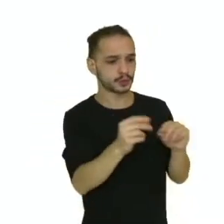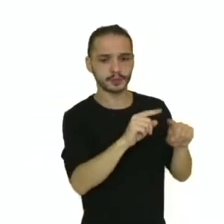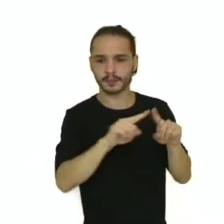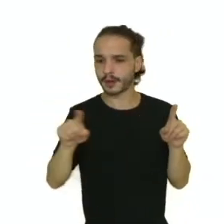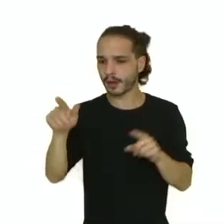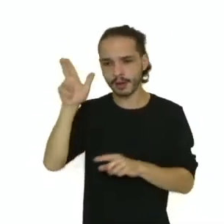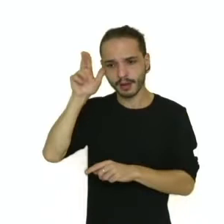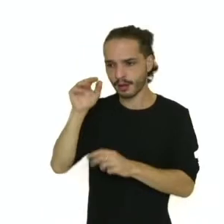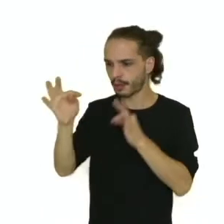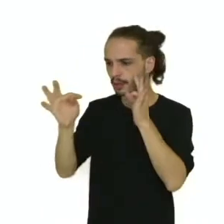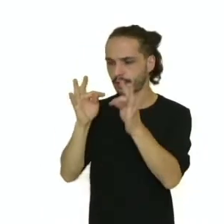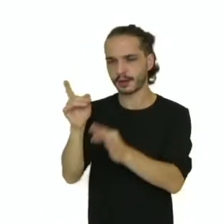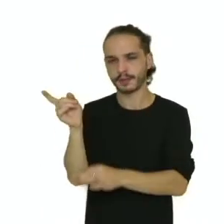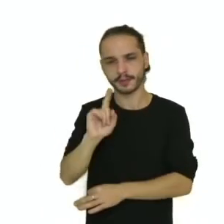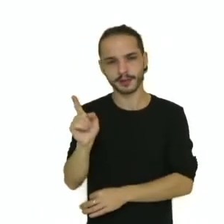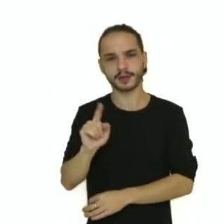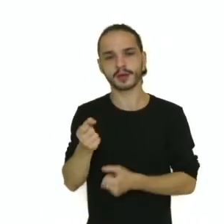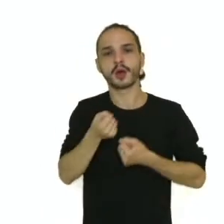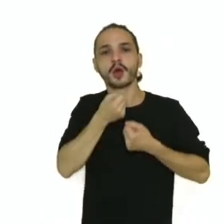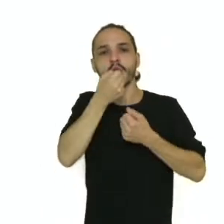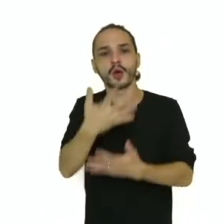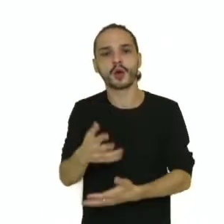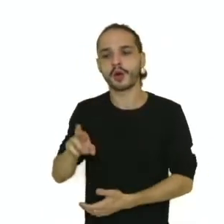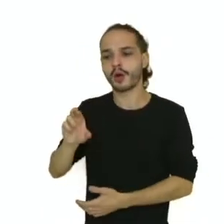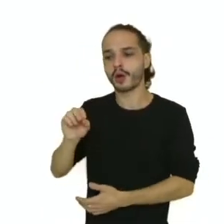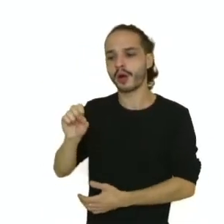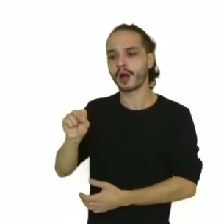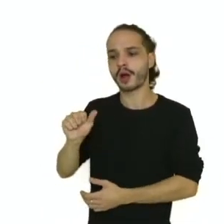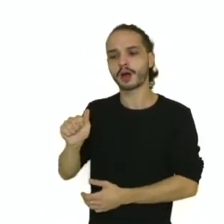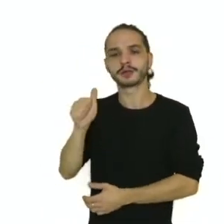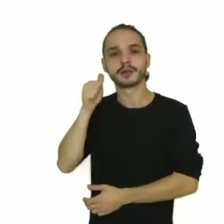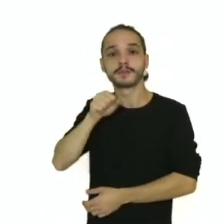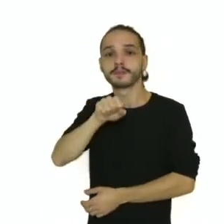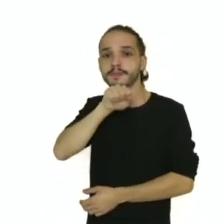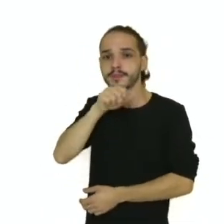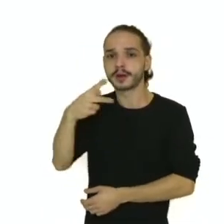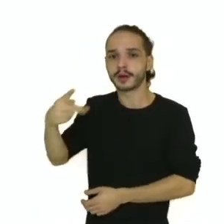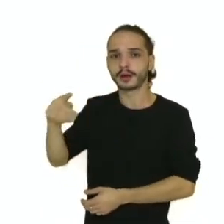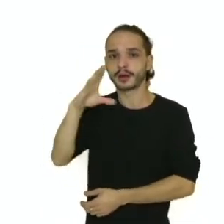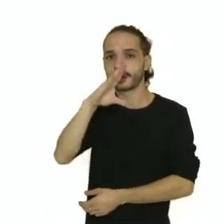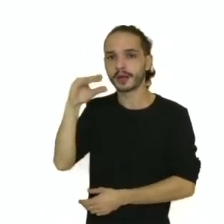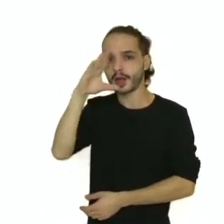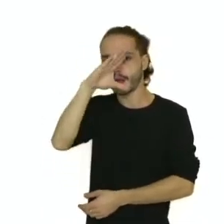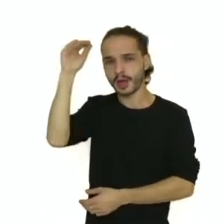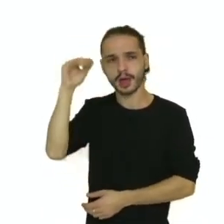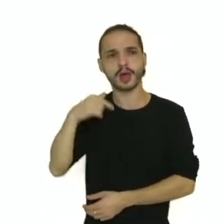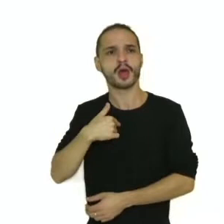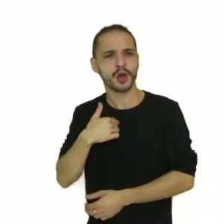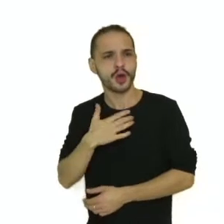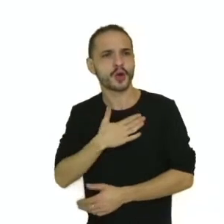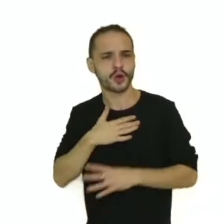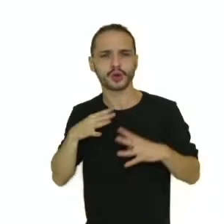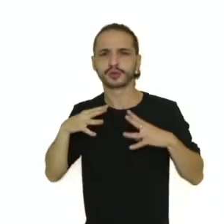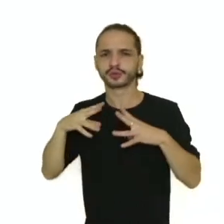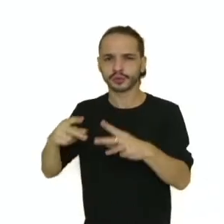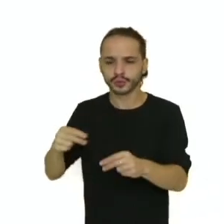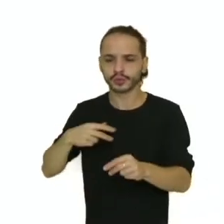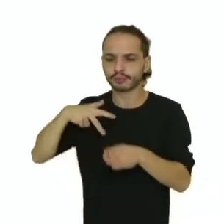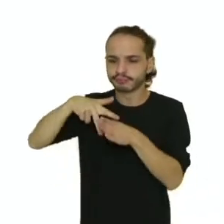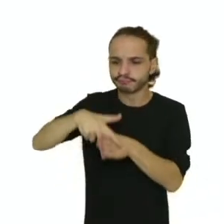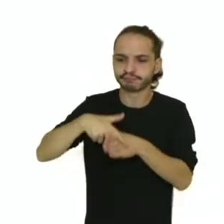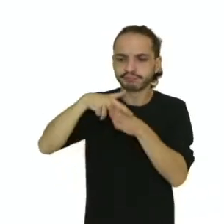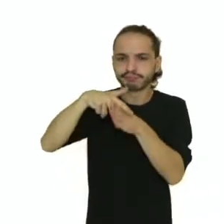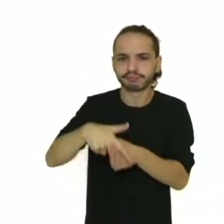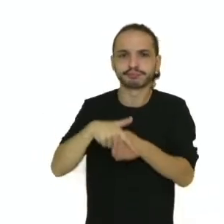ecoterapia. Conta Rosa Maria Fernandes, mãe da adolescente. Eu gosto de tudo, gosto de galopar, gosto de um trote